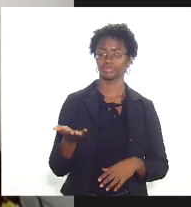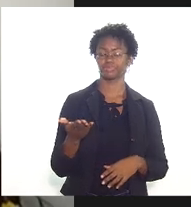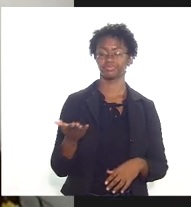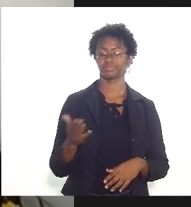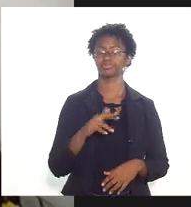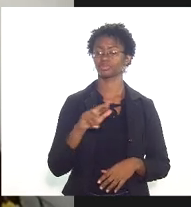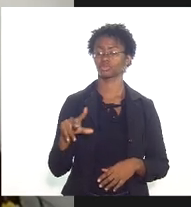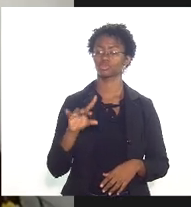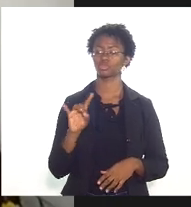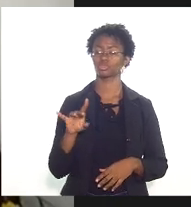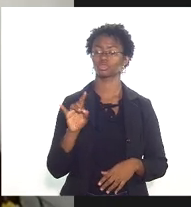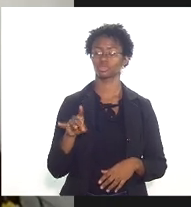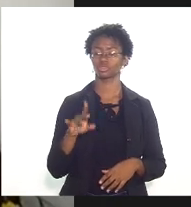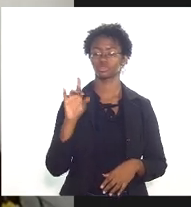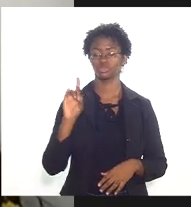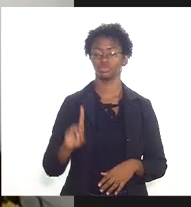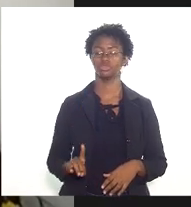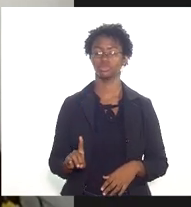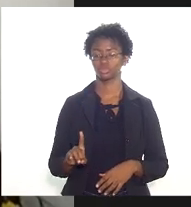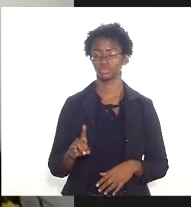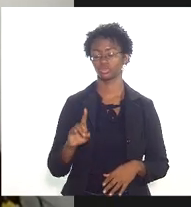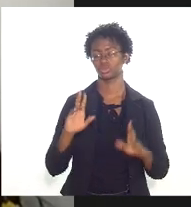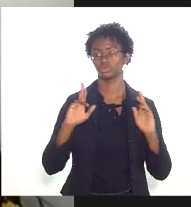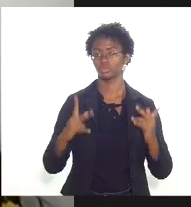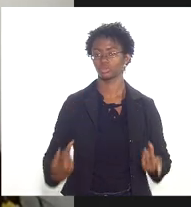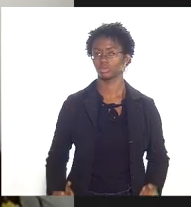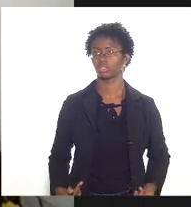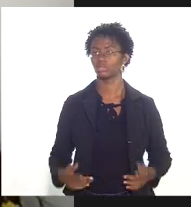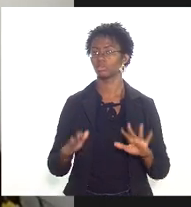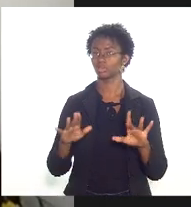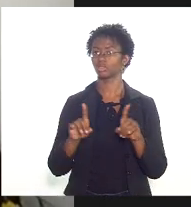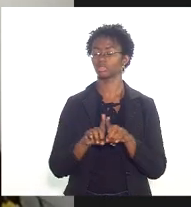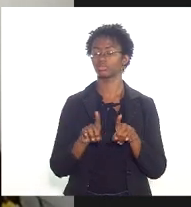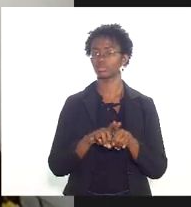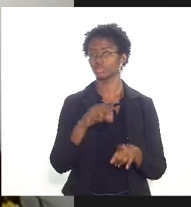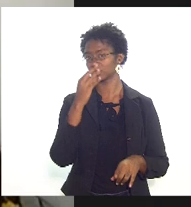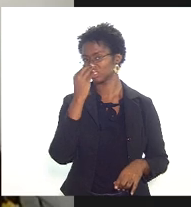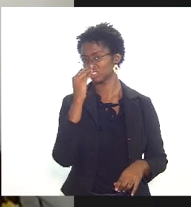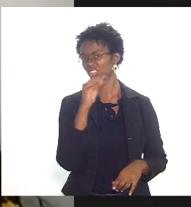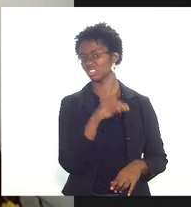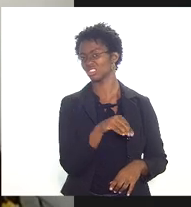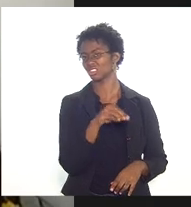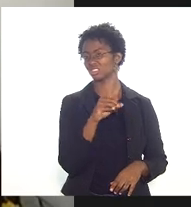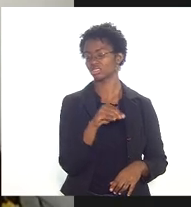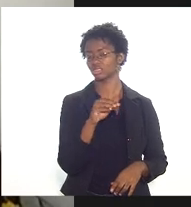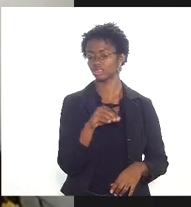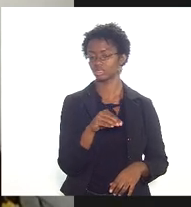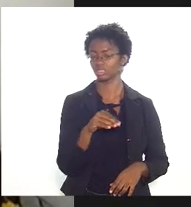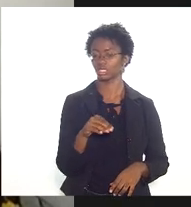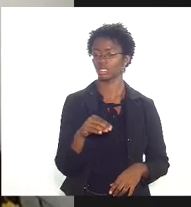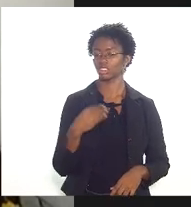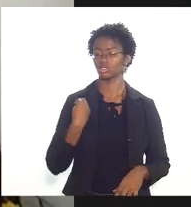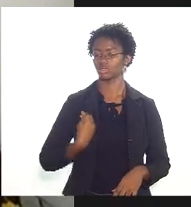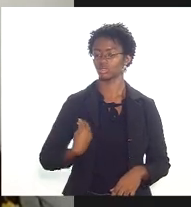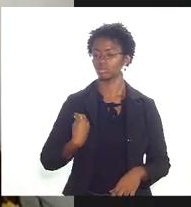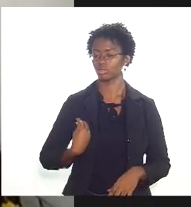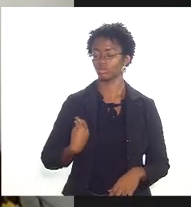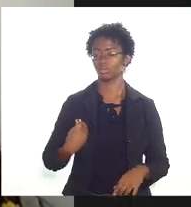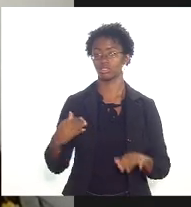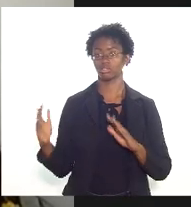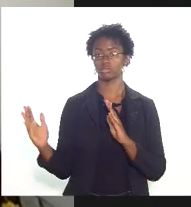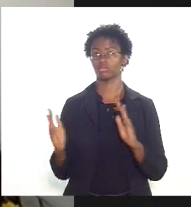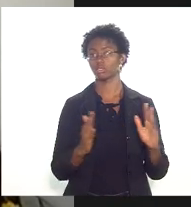violador dos Direitos Humanos mas é também ignorar a possibilidade de sobrevivência em plena pandemia